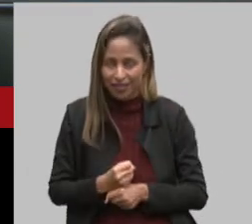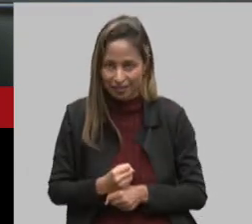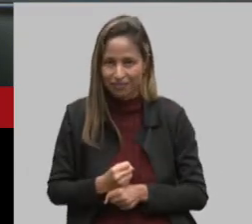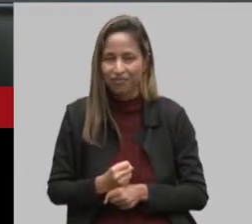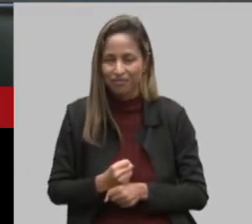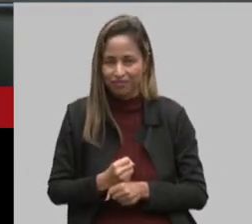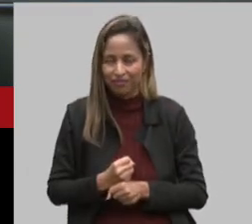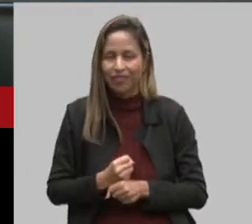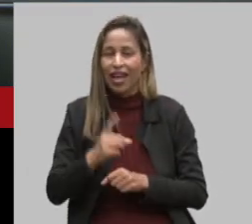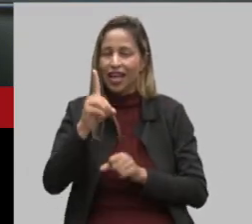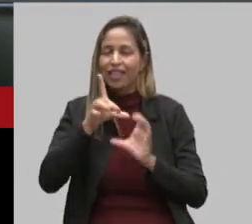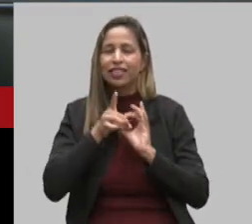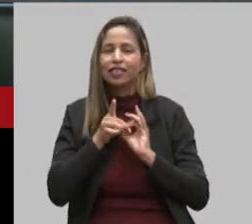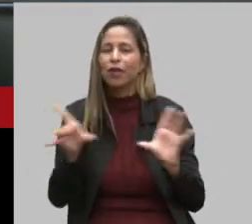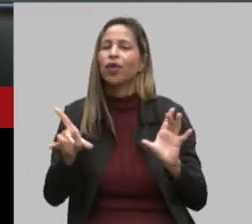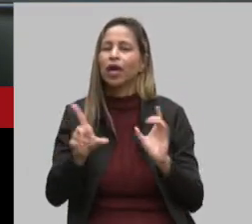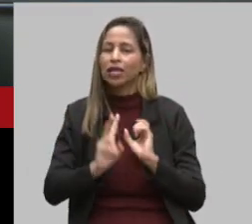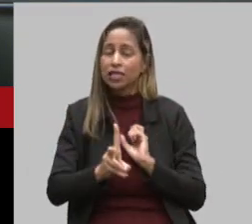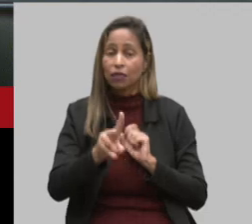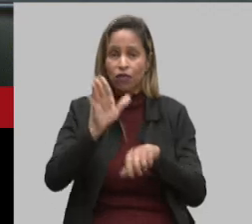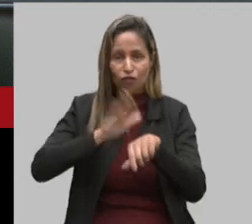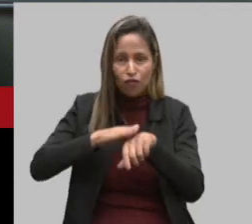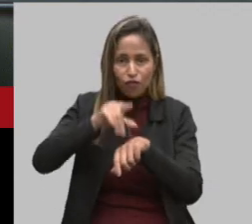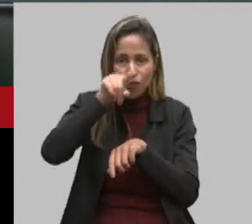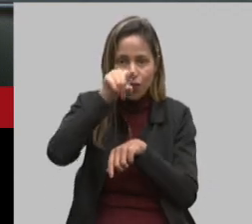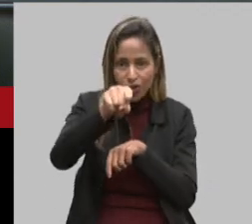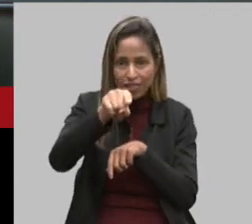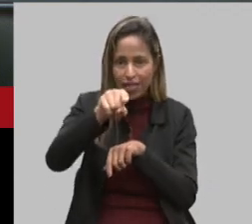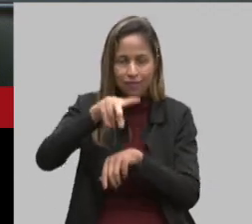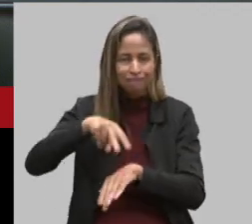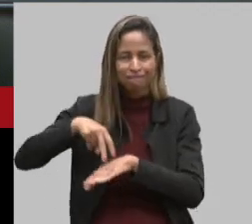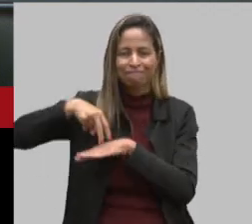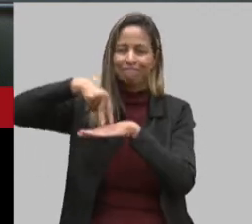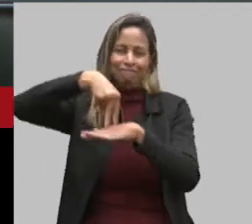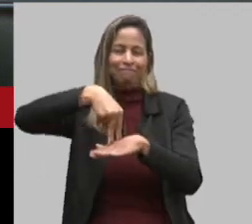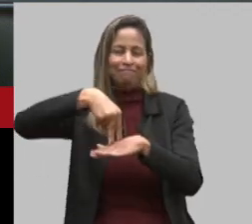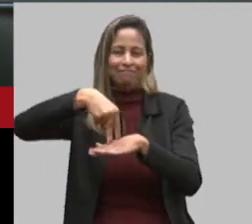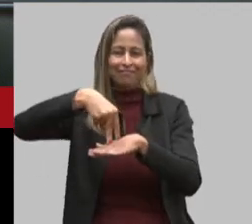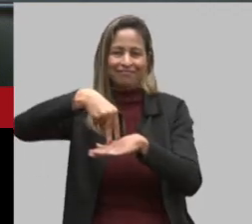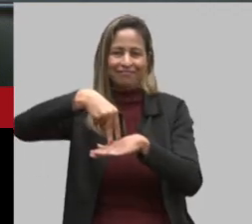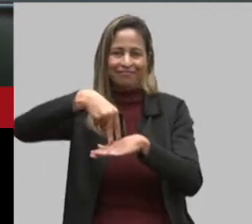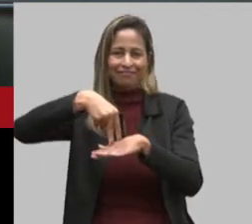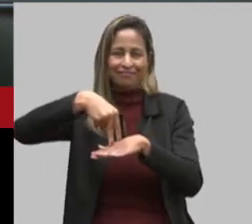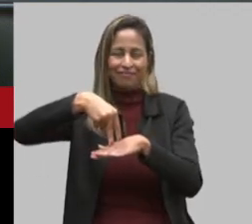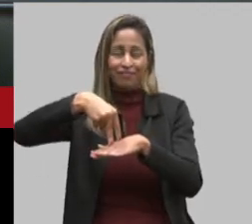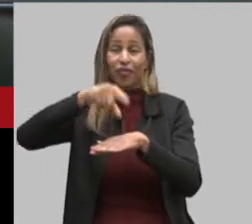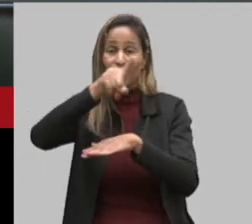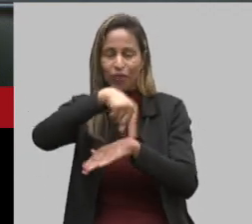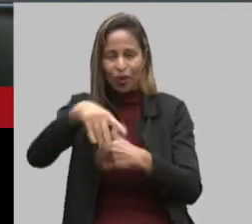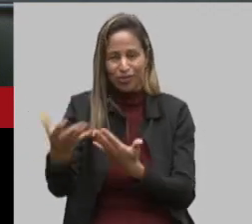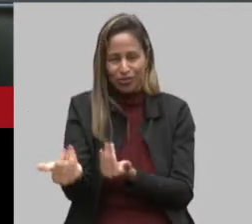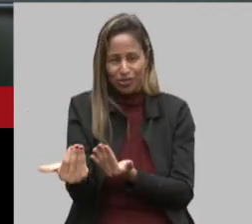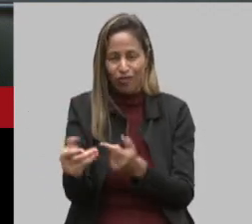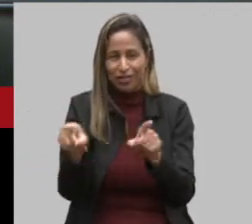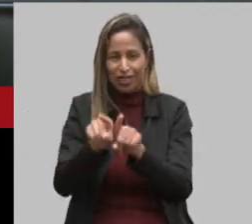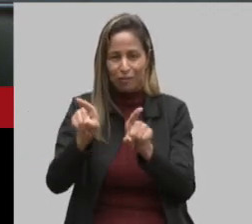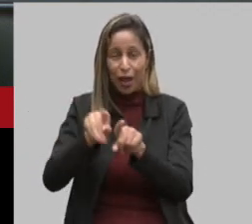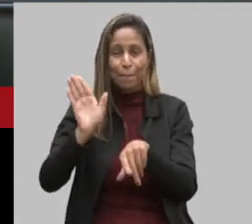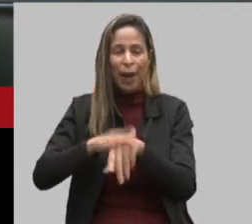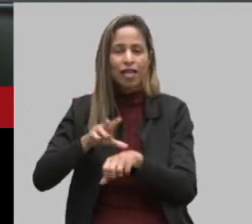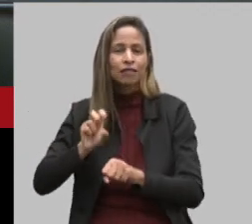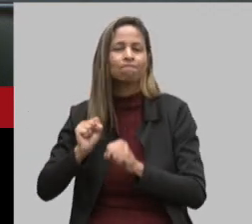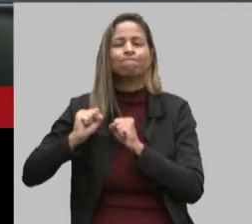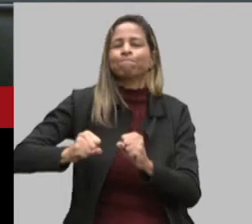democrático e sempre tendo vocês como protagonistas o nosso PJ se mostra cada vez mais sólido e